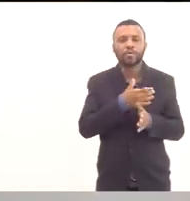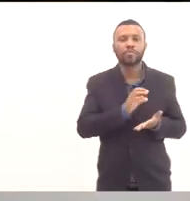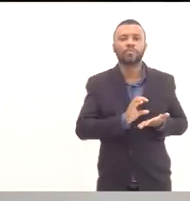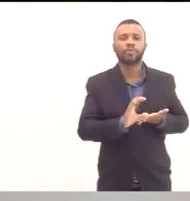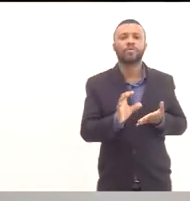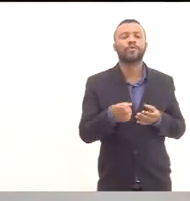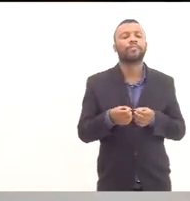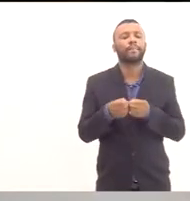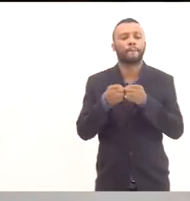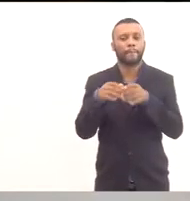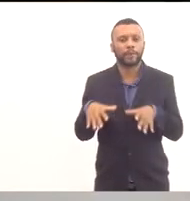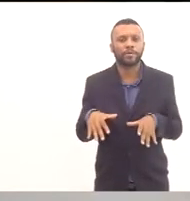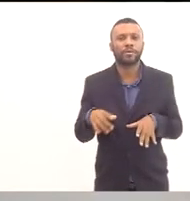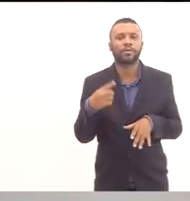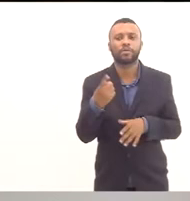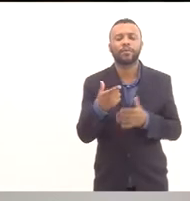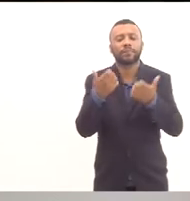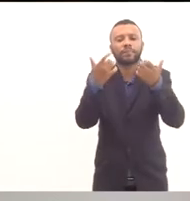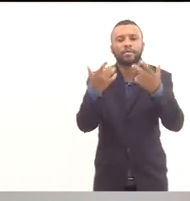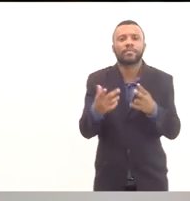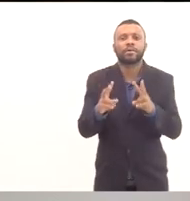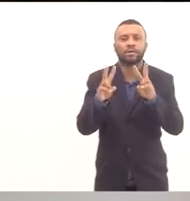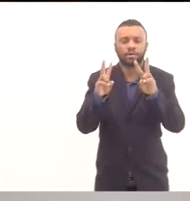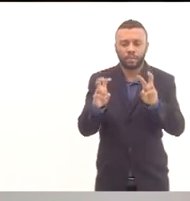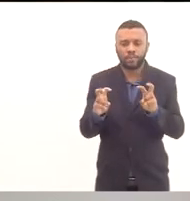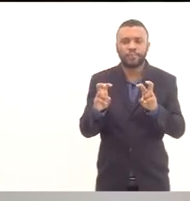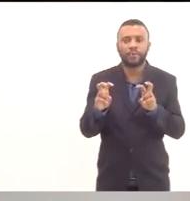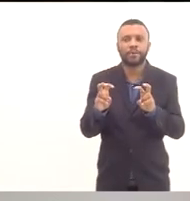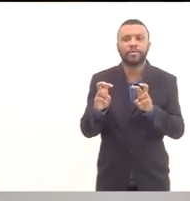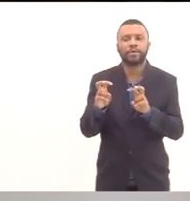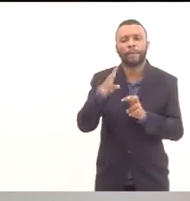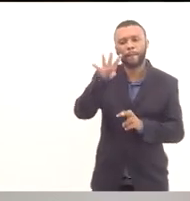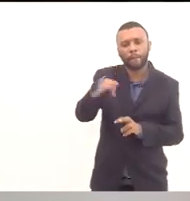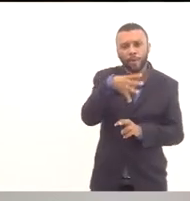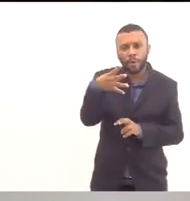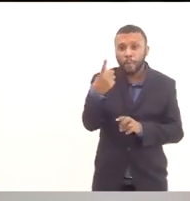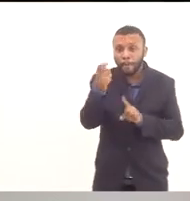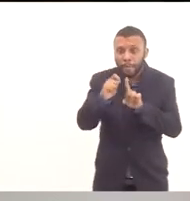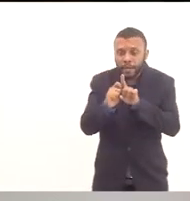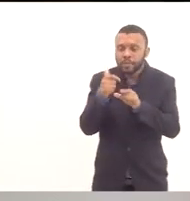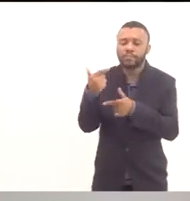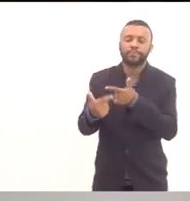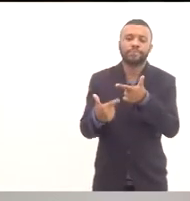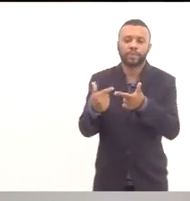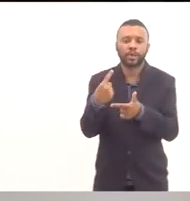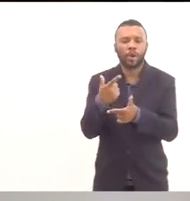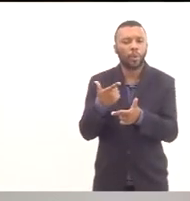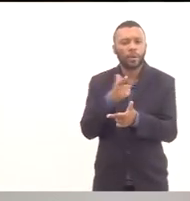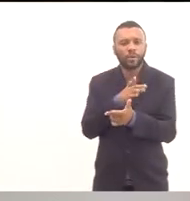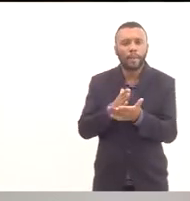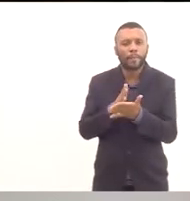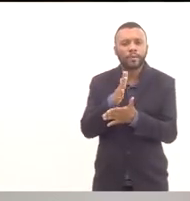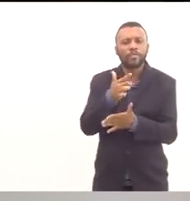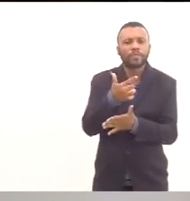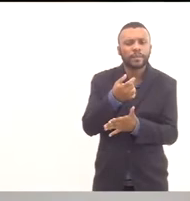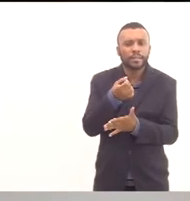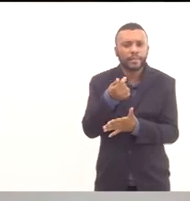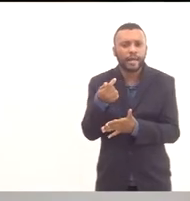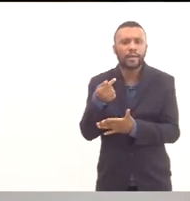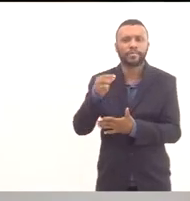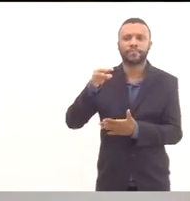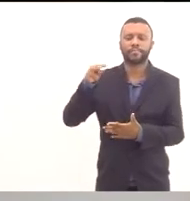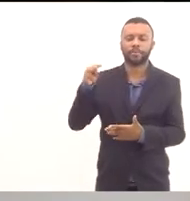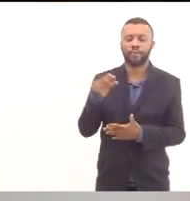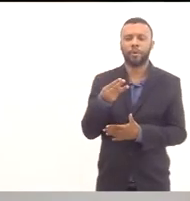então a gente já tá falando aqui é de um programa em que a gente em pouco mais de um mês de operação aprovou pouco mais de 207 milhões